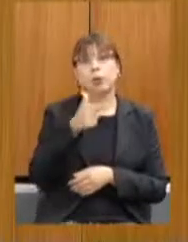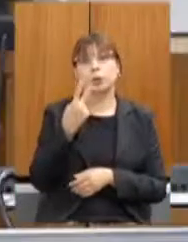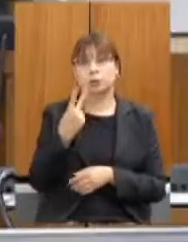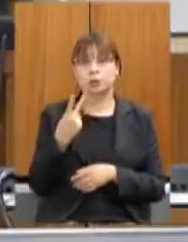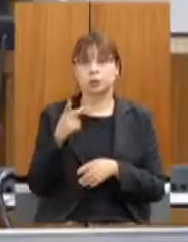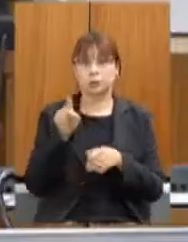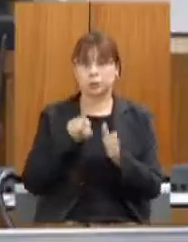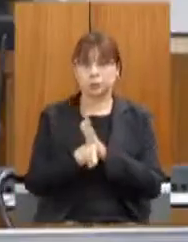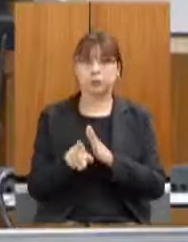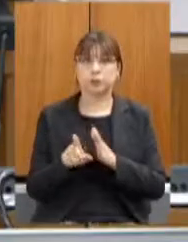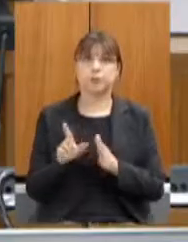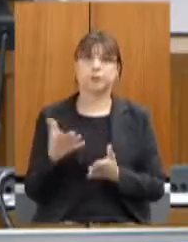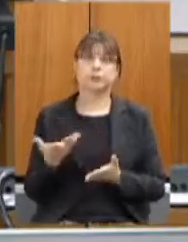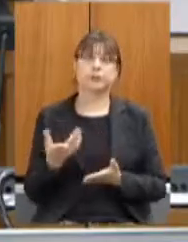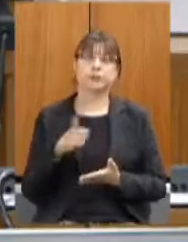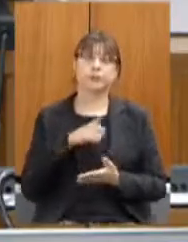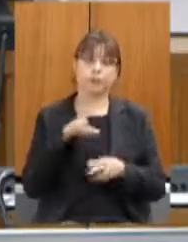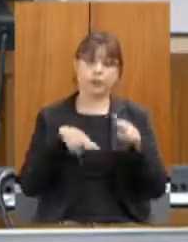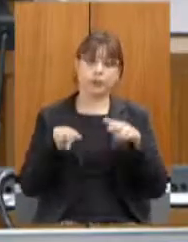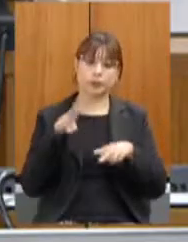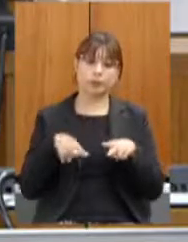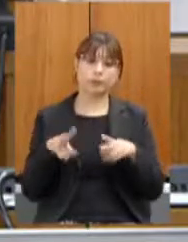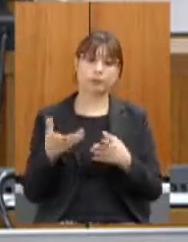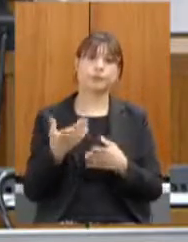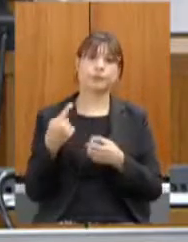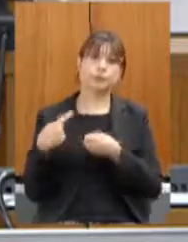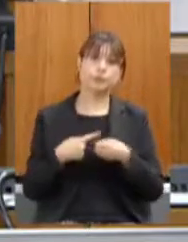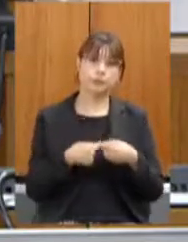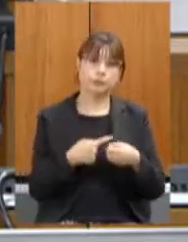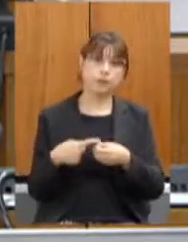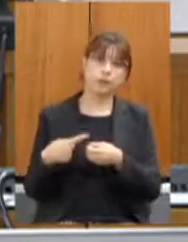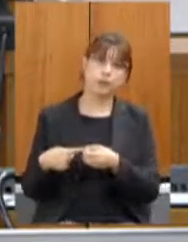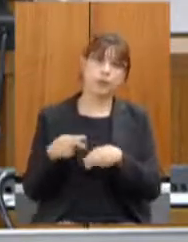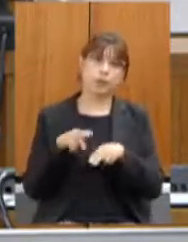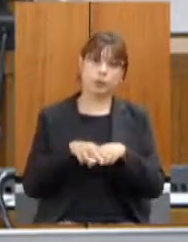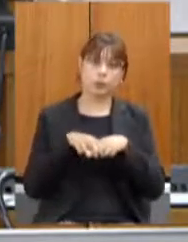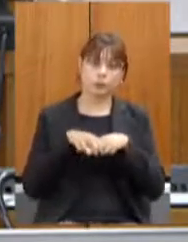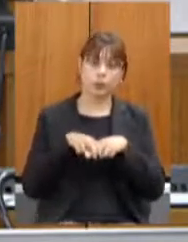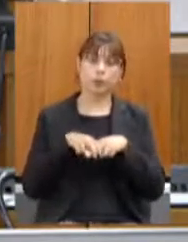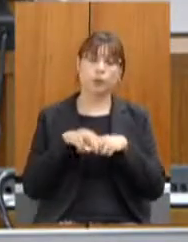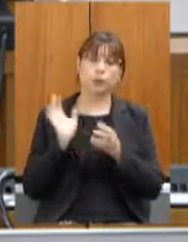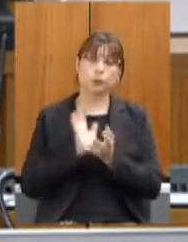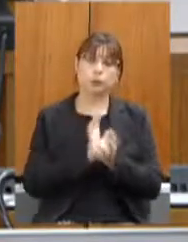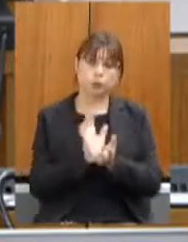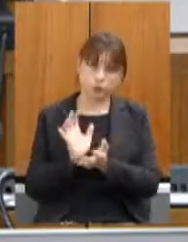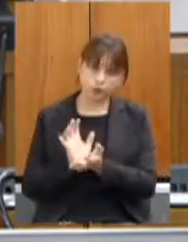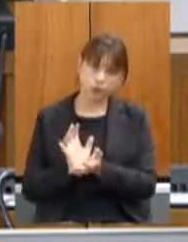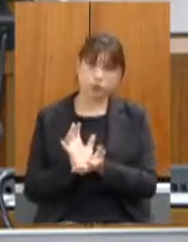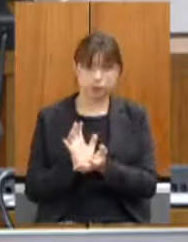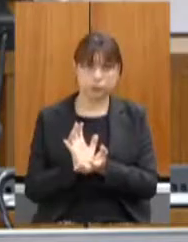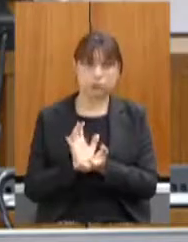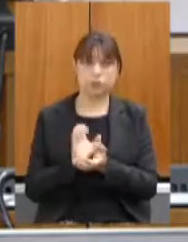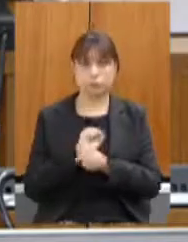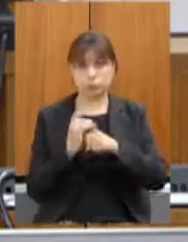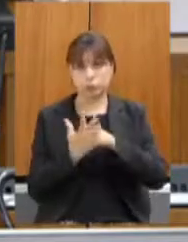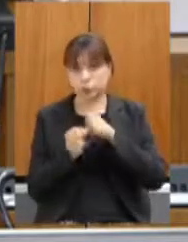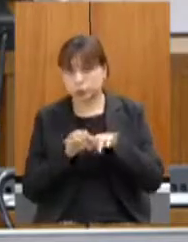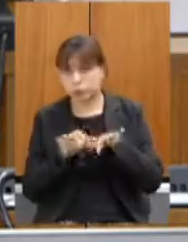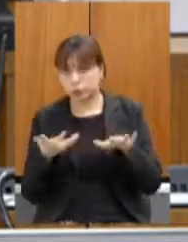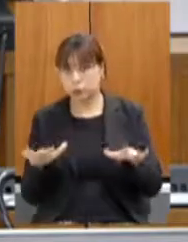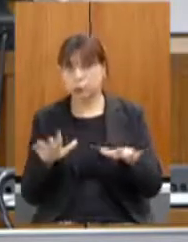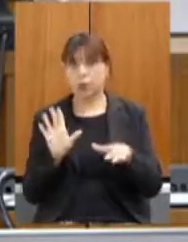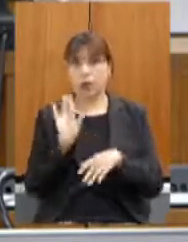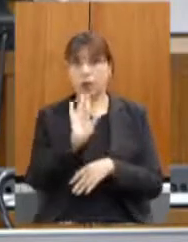tá é então nós teremos a secagem dos Municípios vendo a situação epidemiológica dos Municípios E no momento ainda